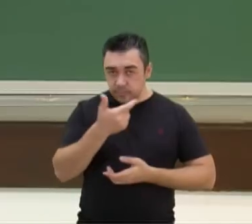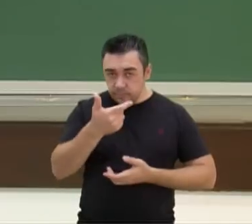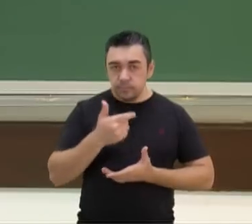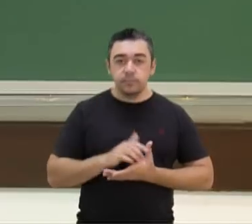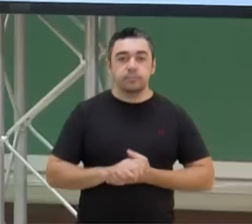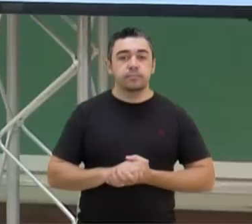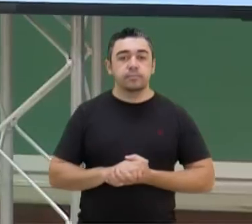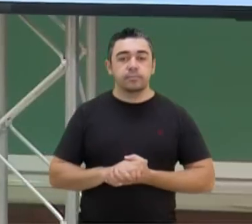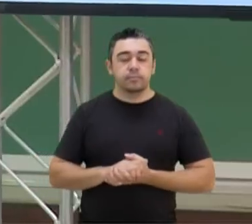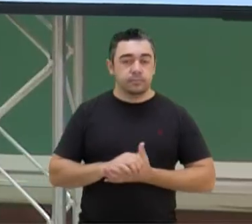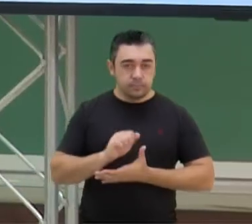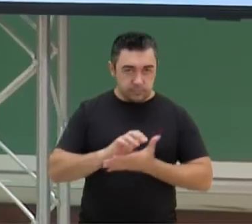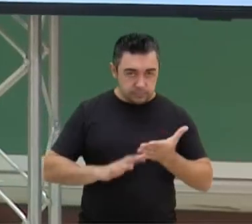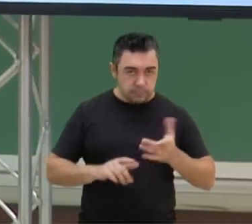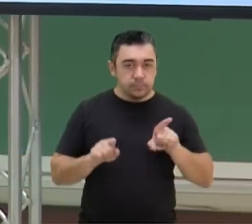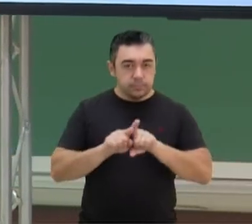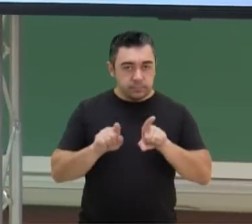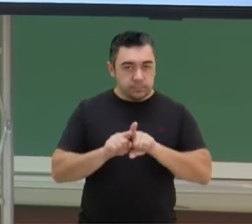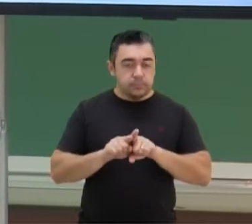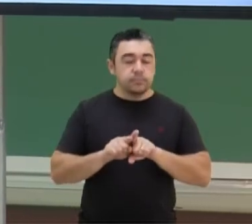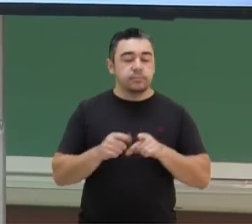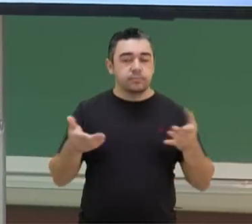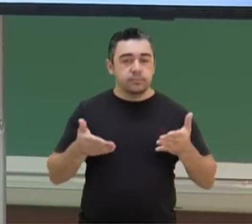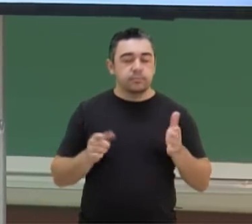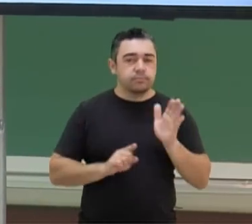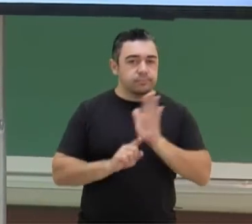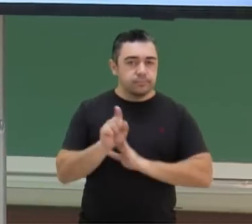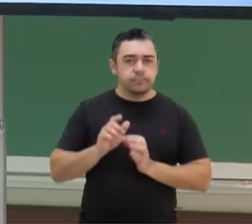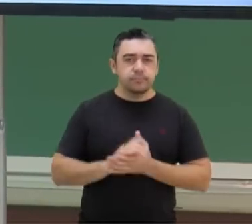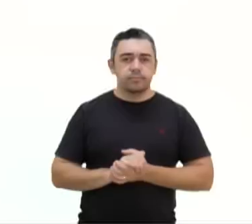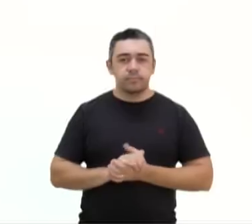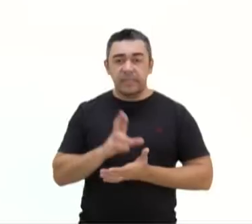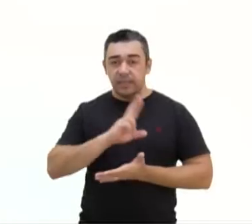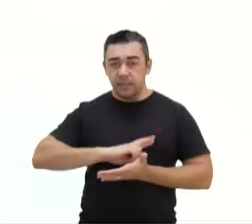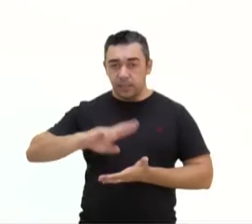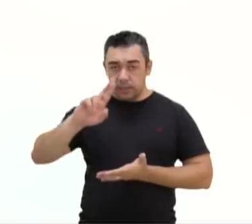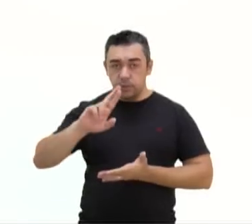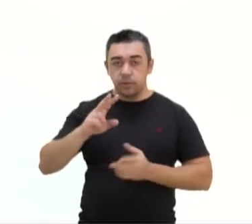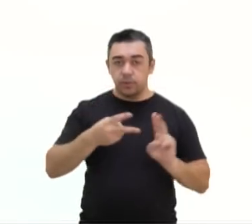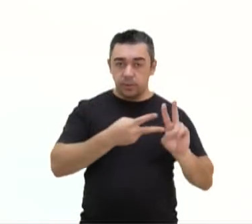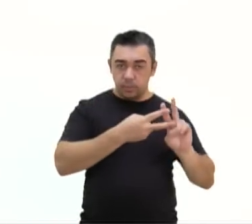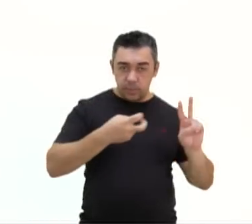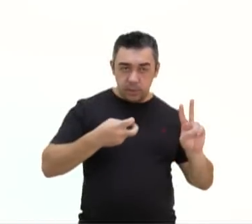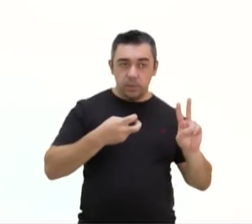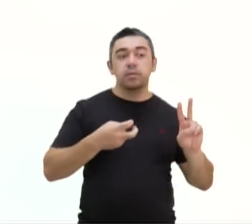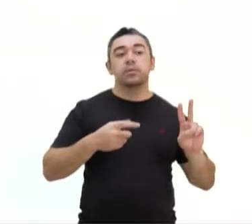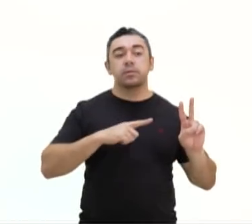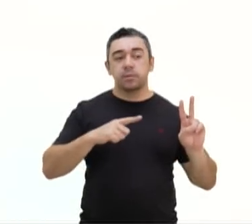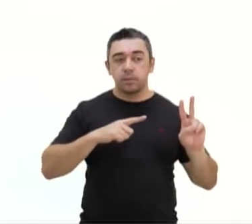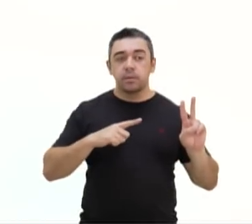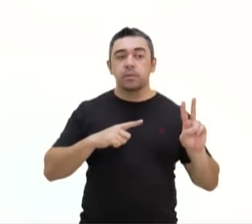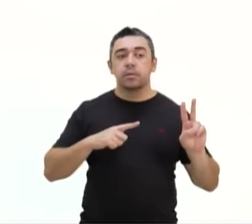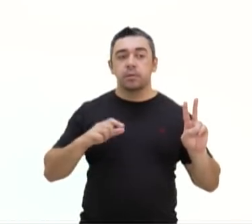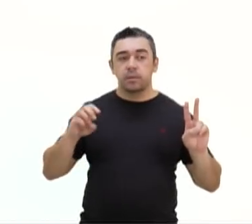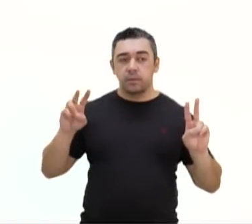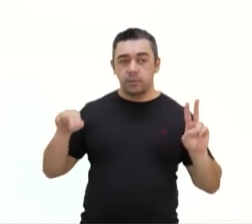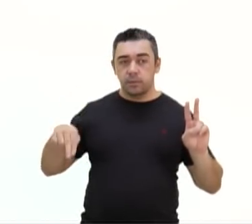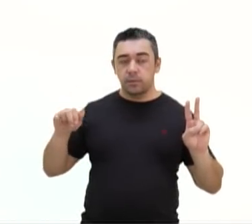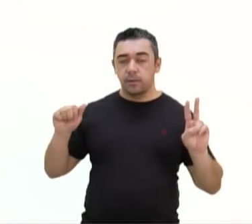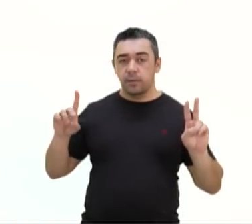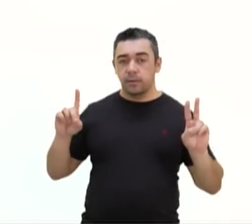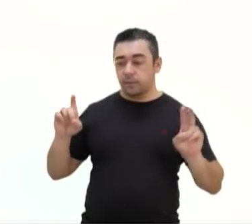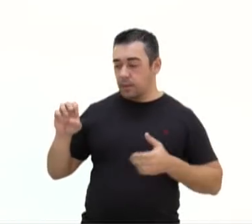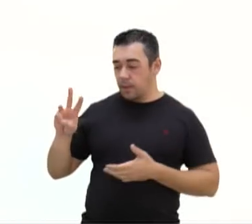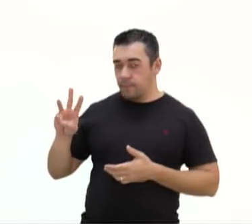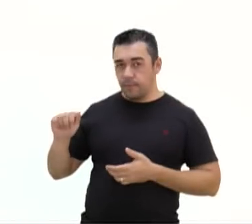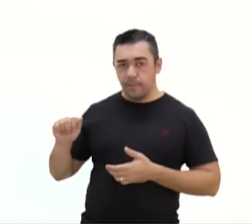mais uma atividade, então, do nosso quiz. Na religiosidade Guarani em Andeva, onde tudo é considerado sagrado,